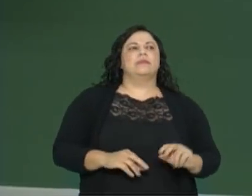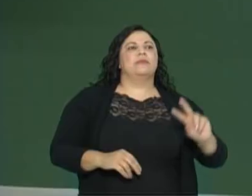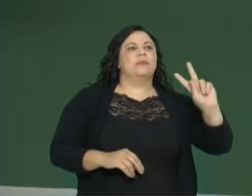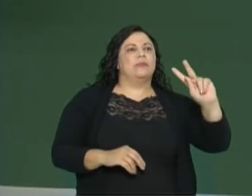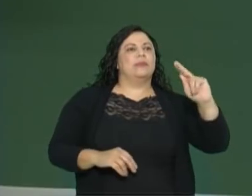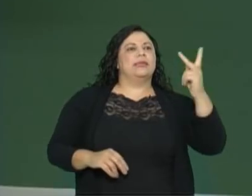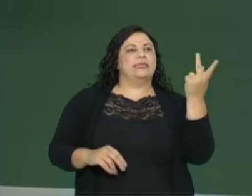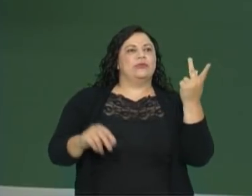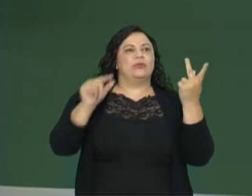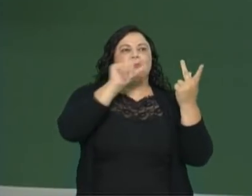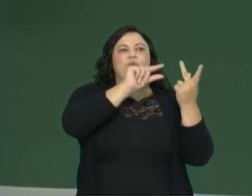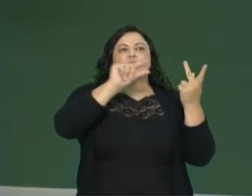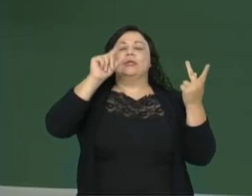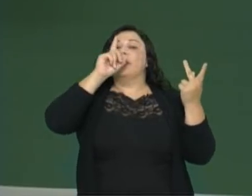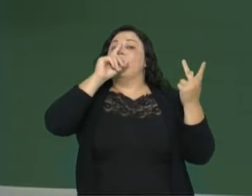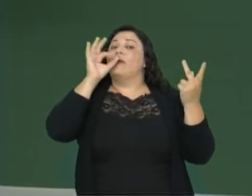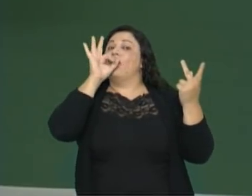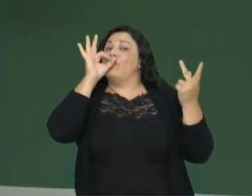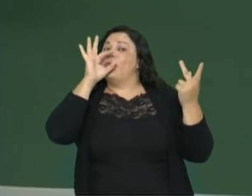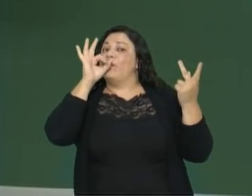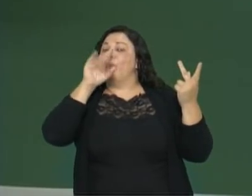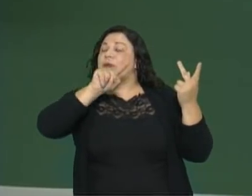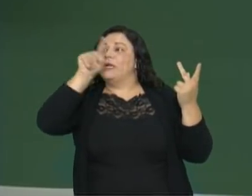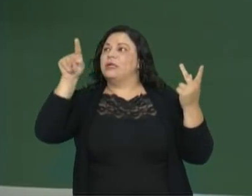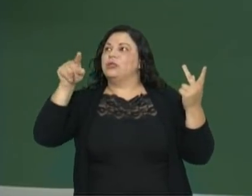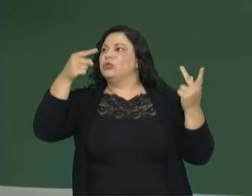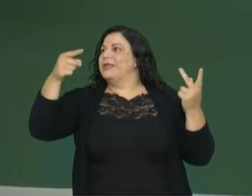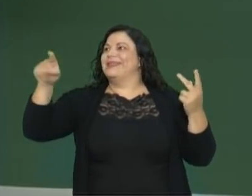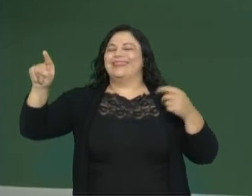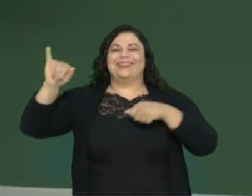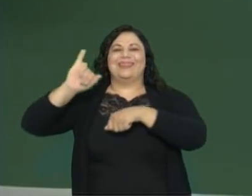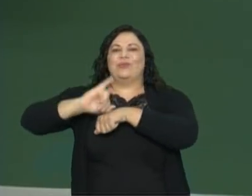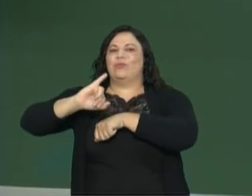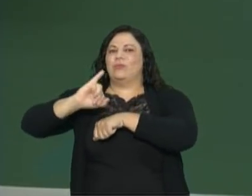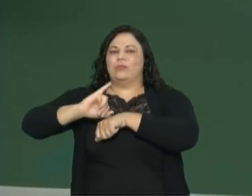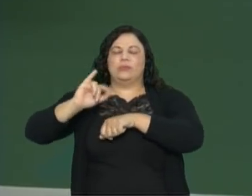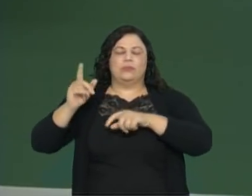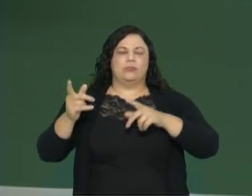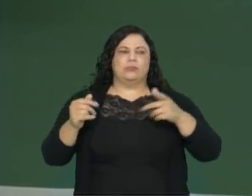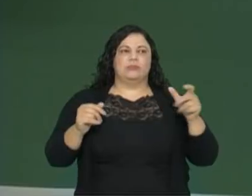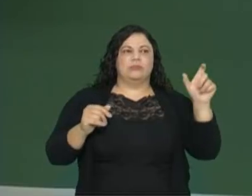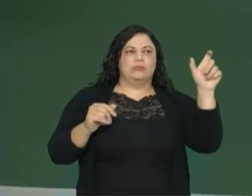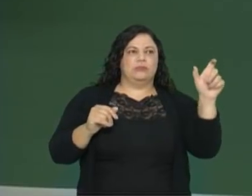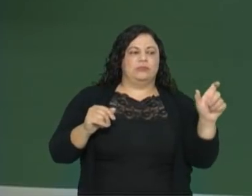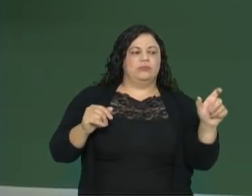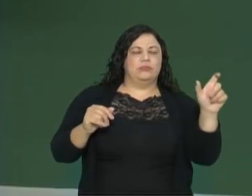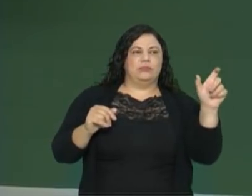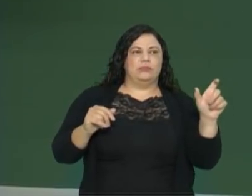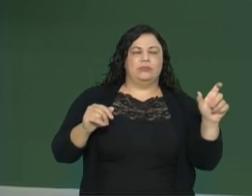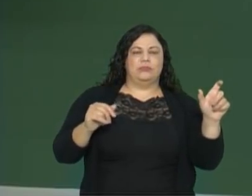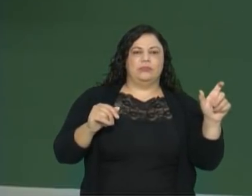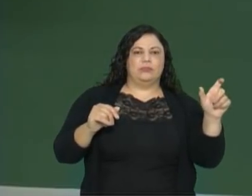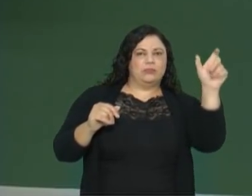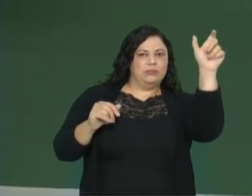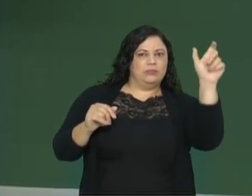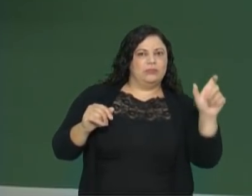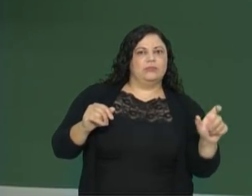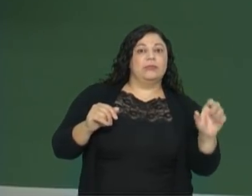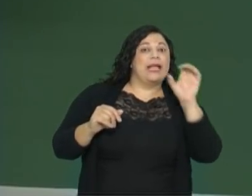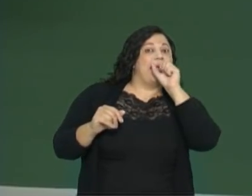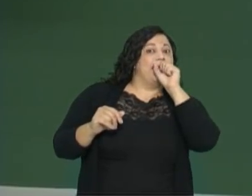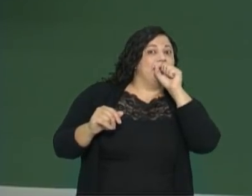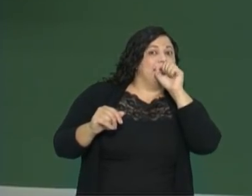Hidrogênio e esse pessoal em verde, não metais. O resto, os